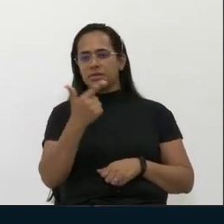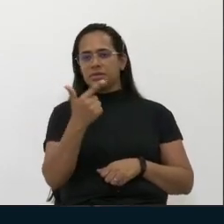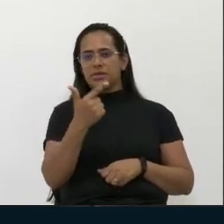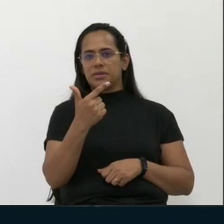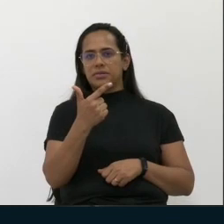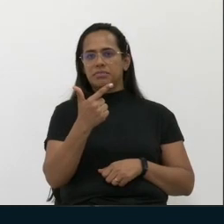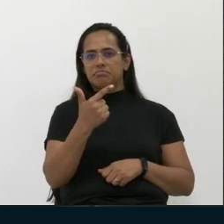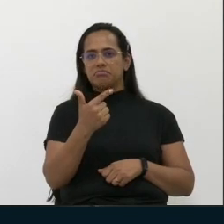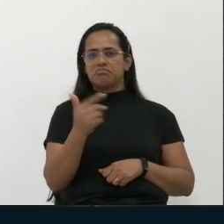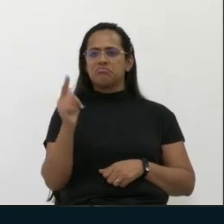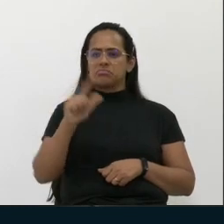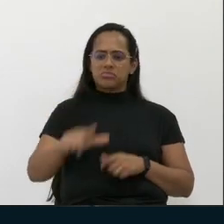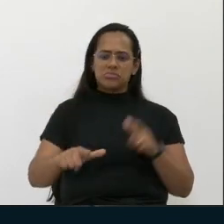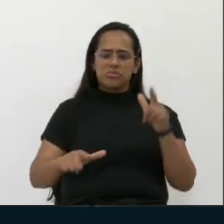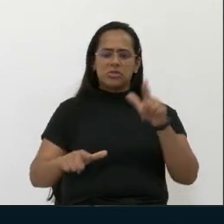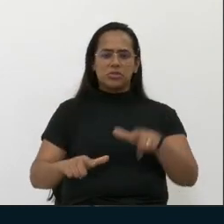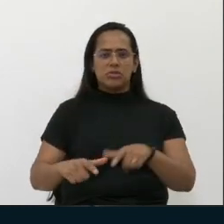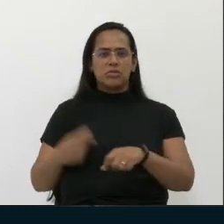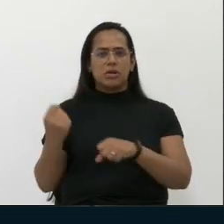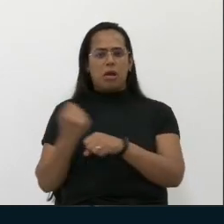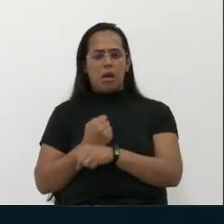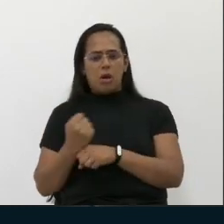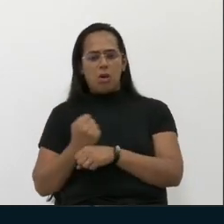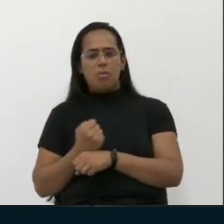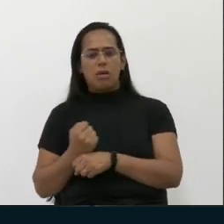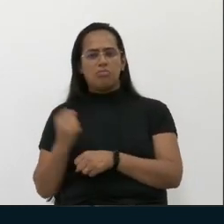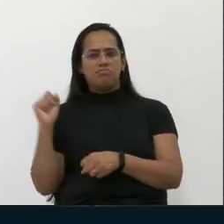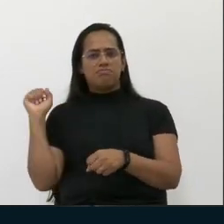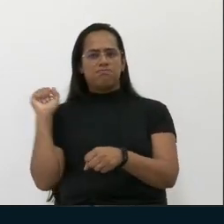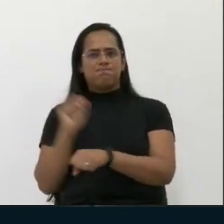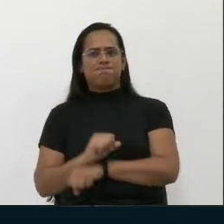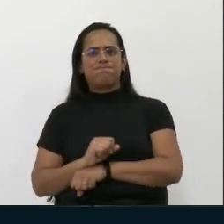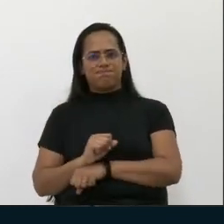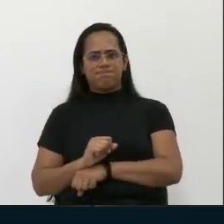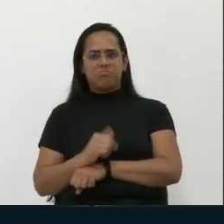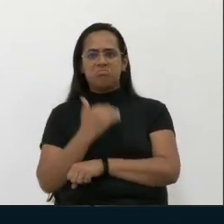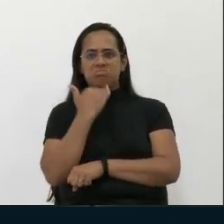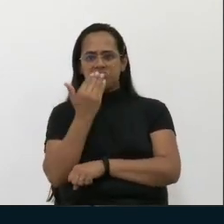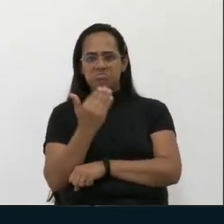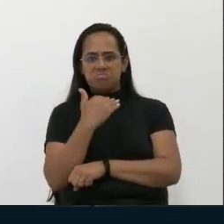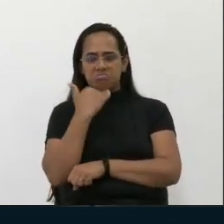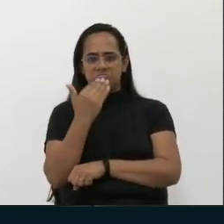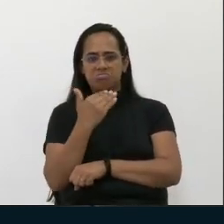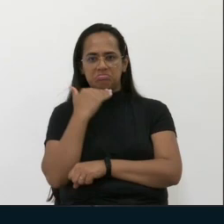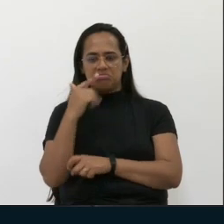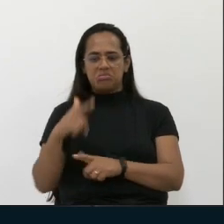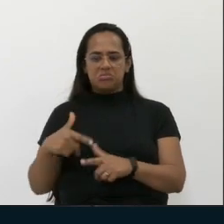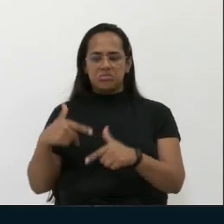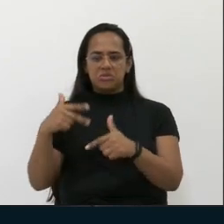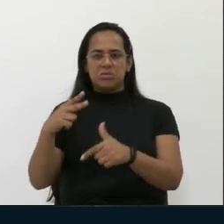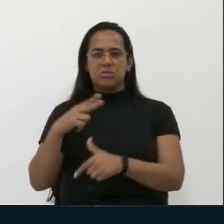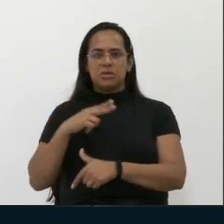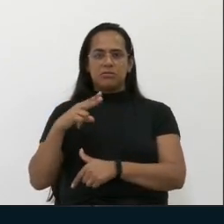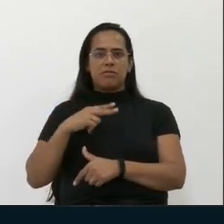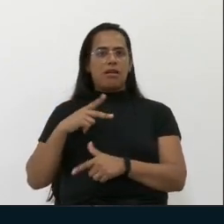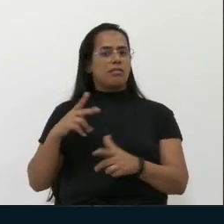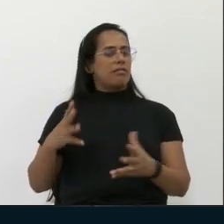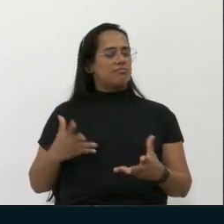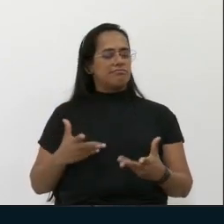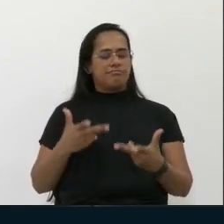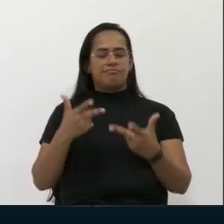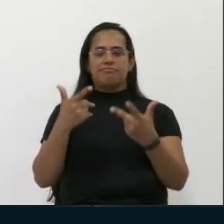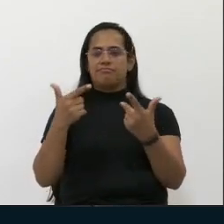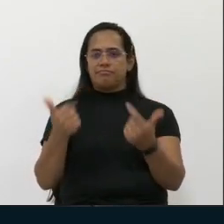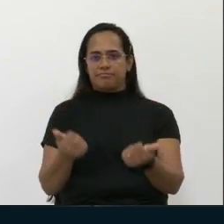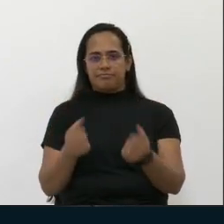E a obra paralisada, a obra não sai, e a iniciativa privada é muito mais ágil. E a questão da água,